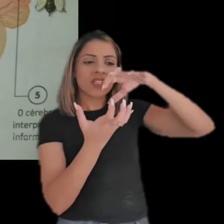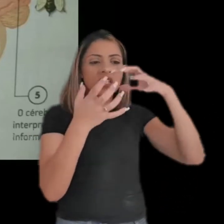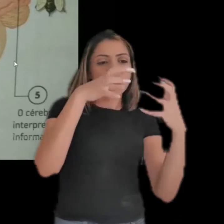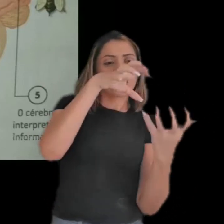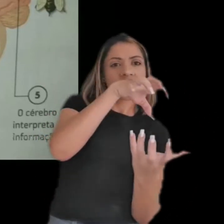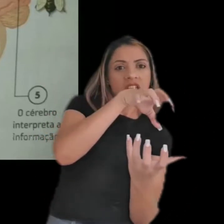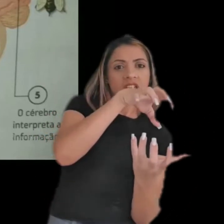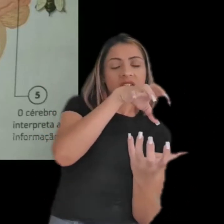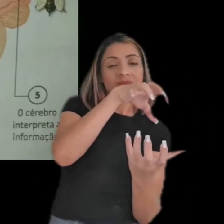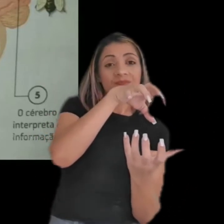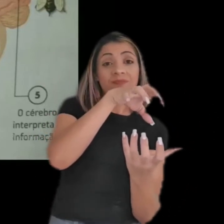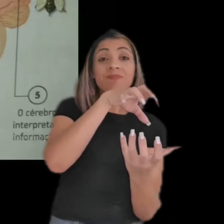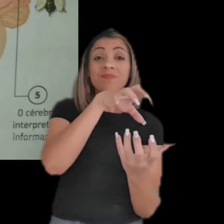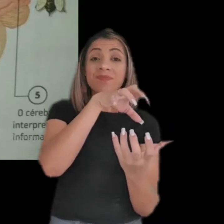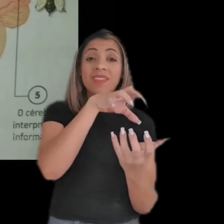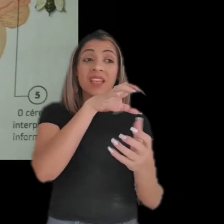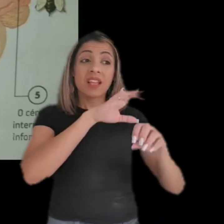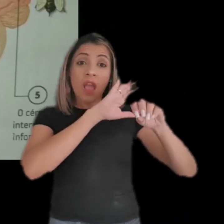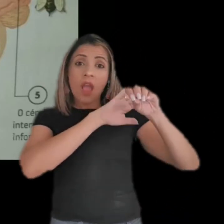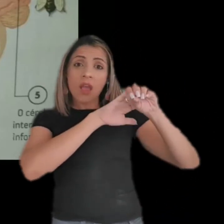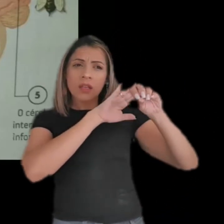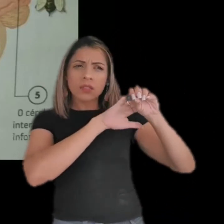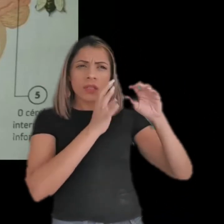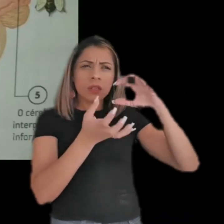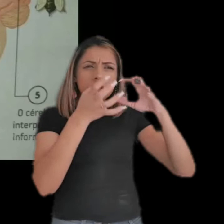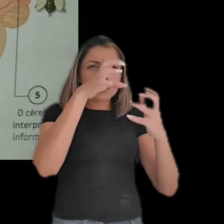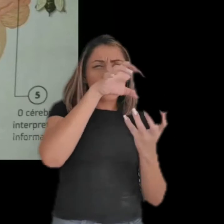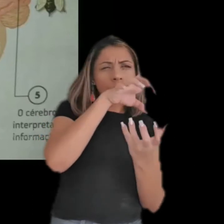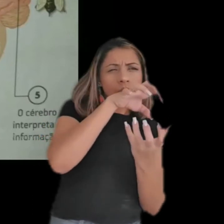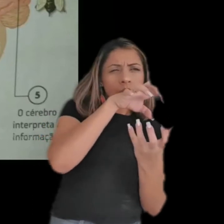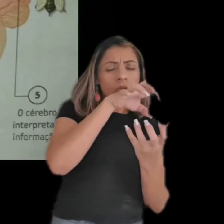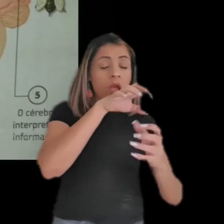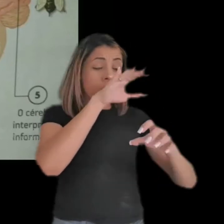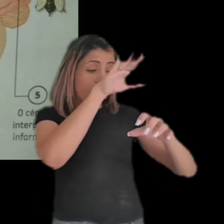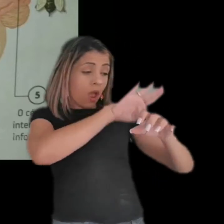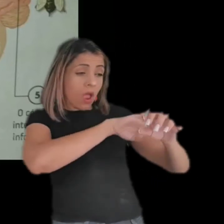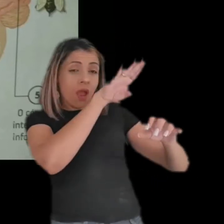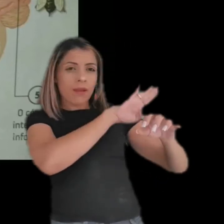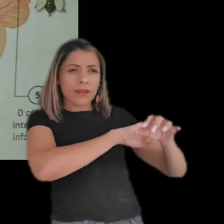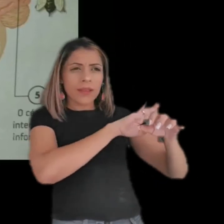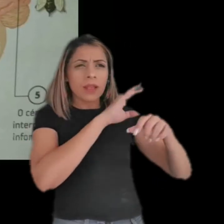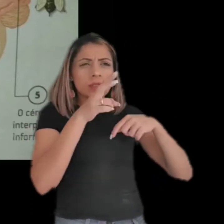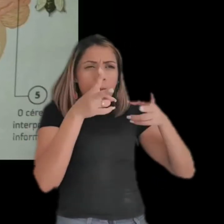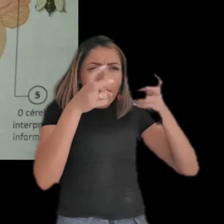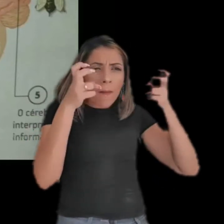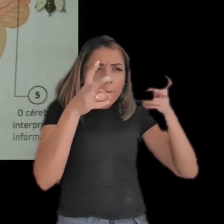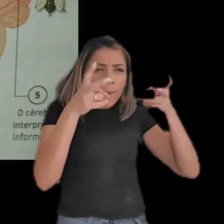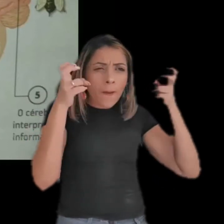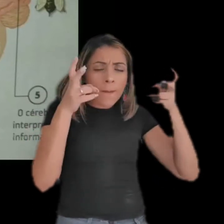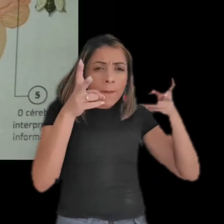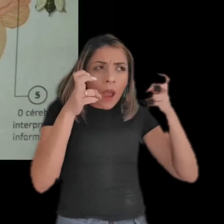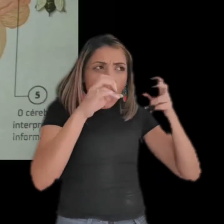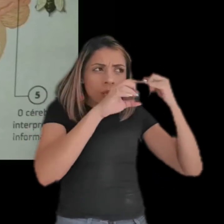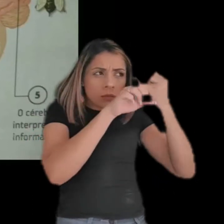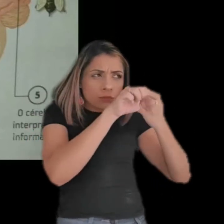tá invertido. E aqui na retina, então, vão ter os receptores desse estímulo luminoso, que vão